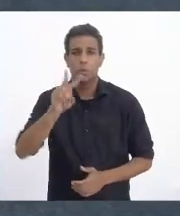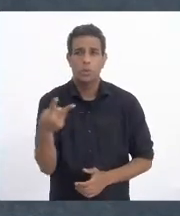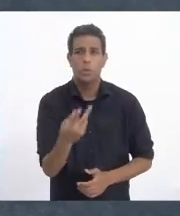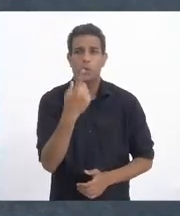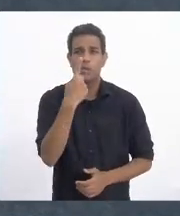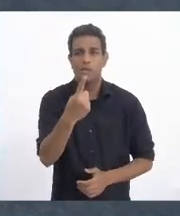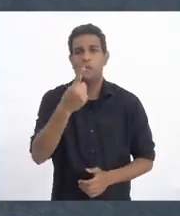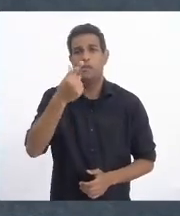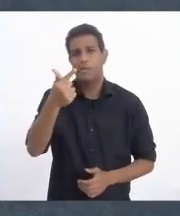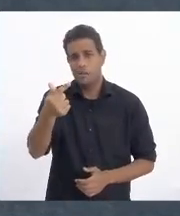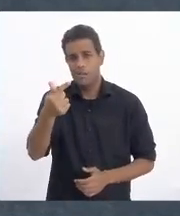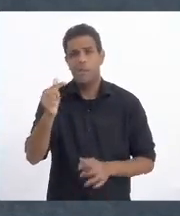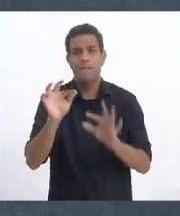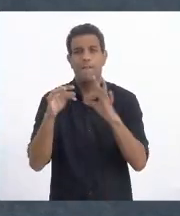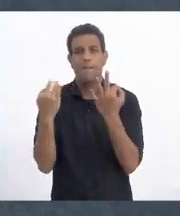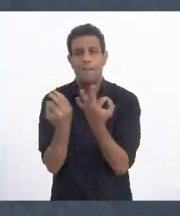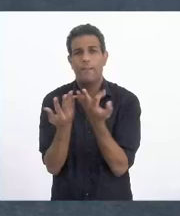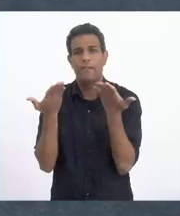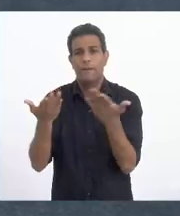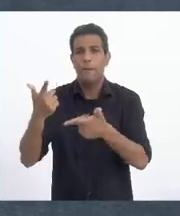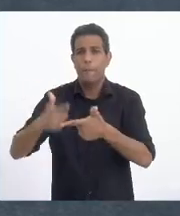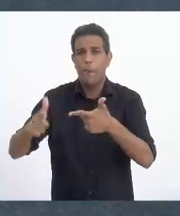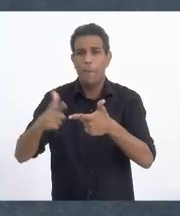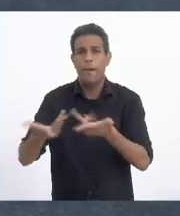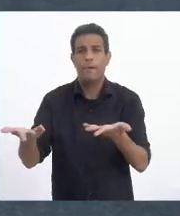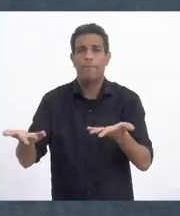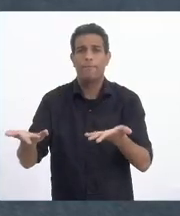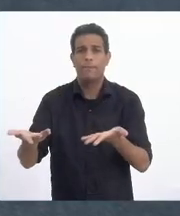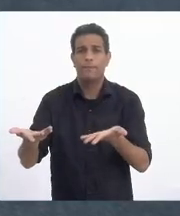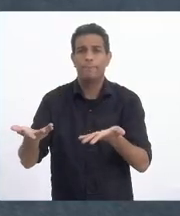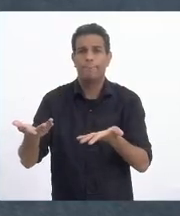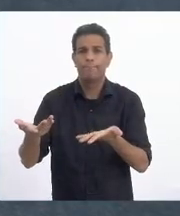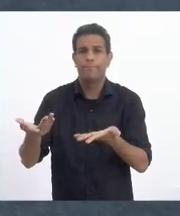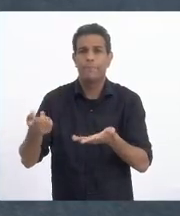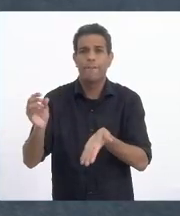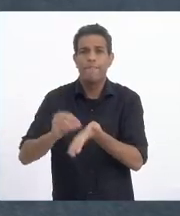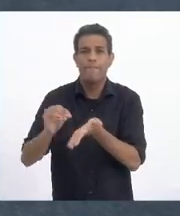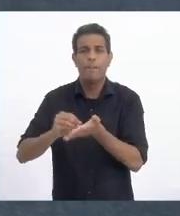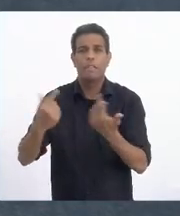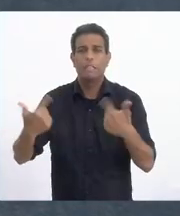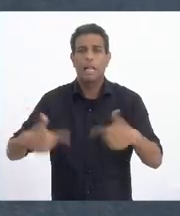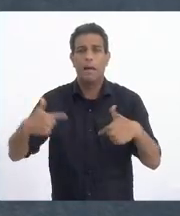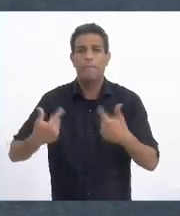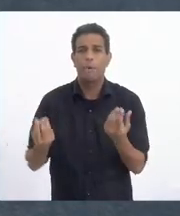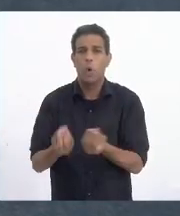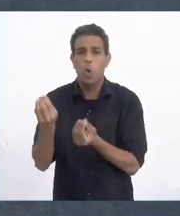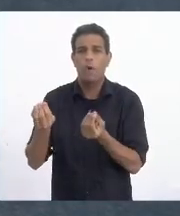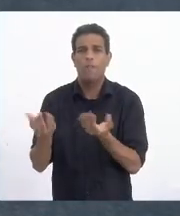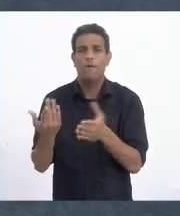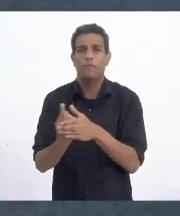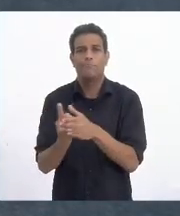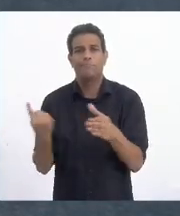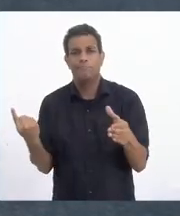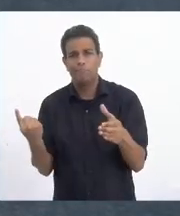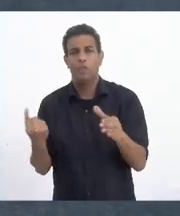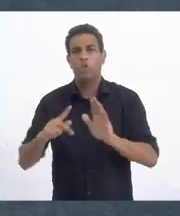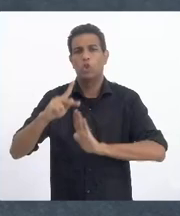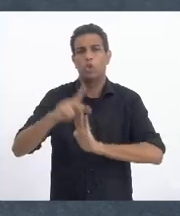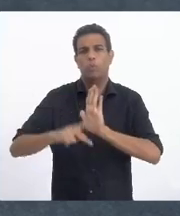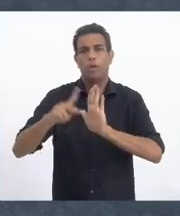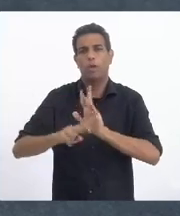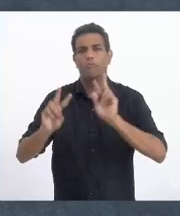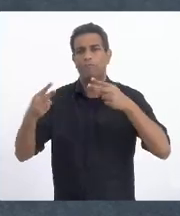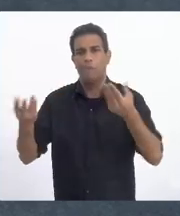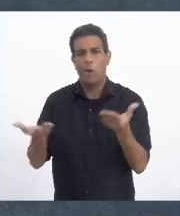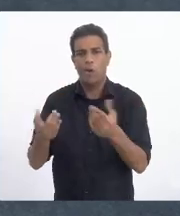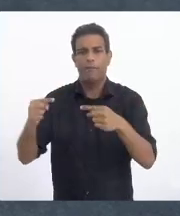2.117 famílias que estão passando fome, passando necessidade, que foram excluídos irregularmente